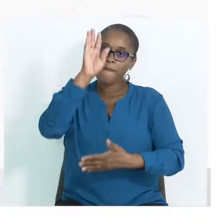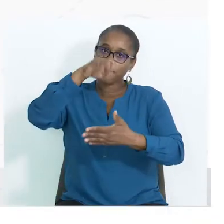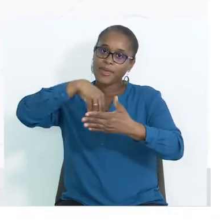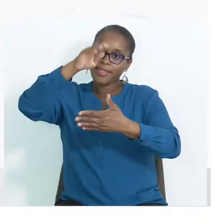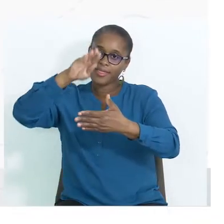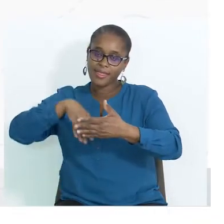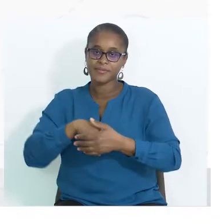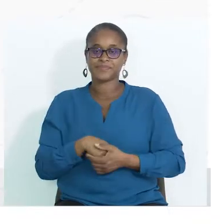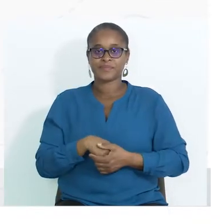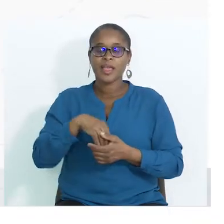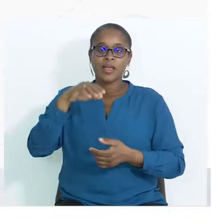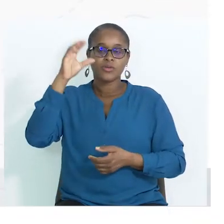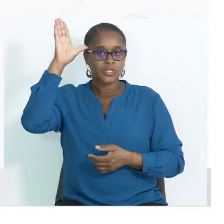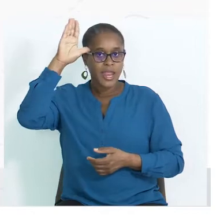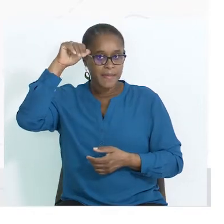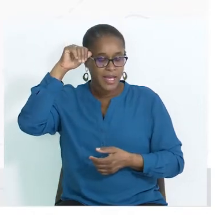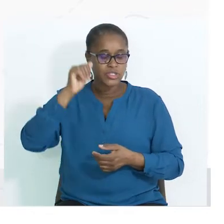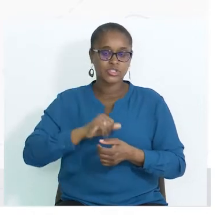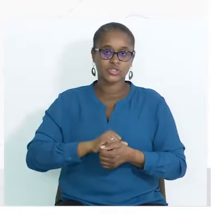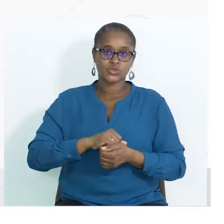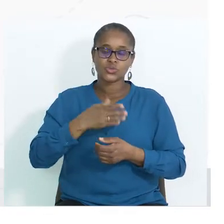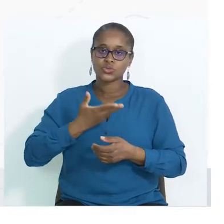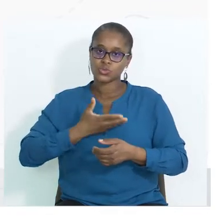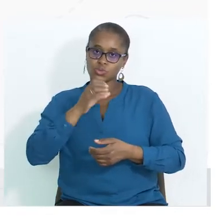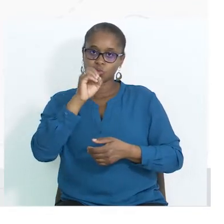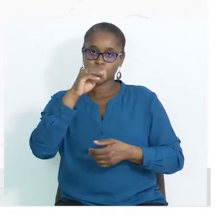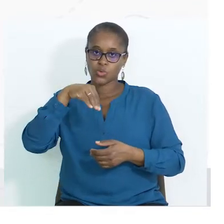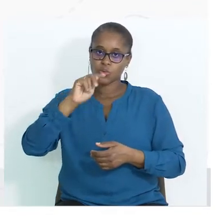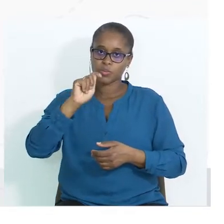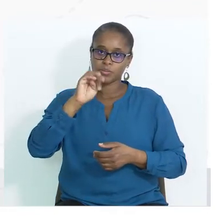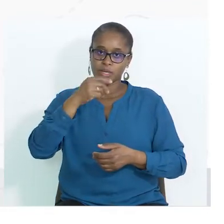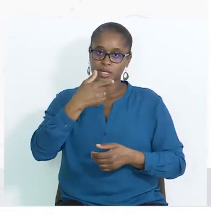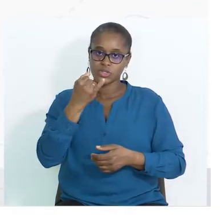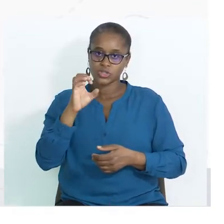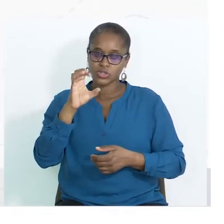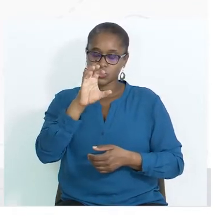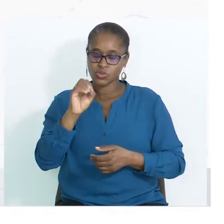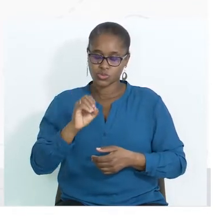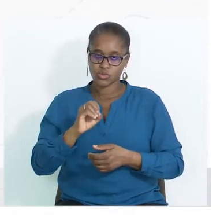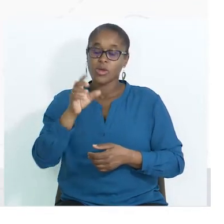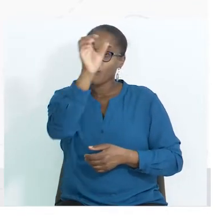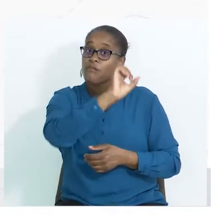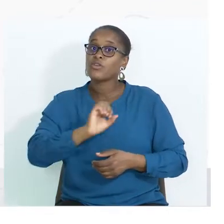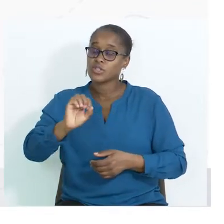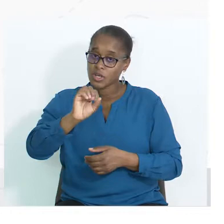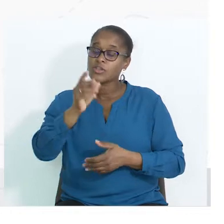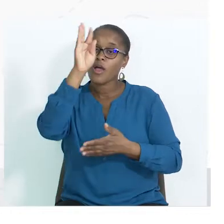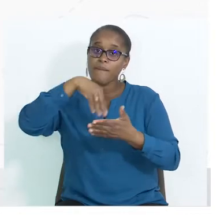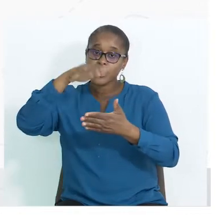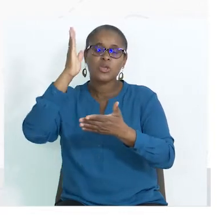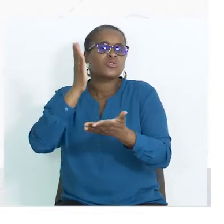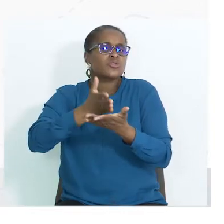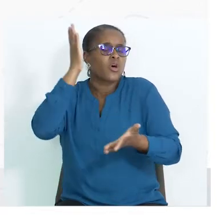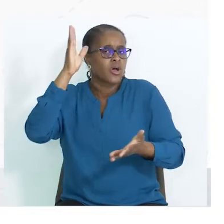quinta os animais domésticos então vocês vão pintar a